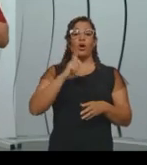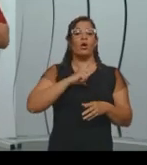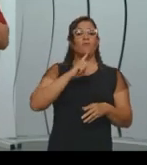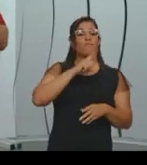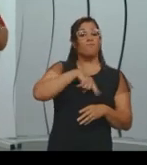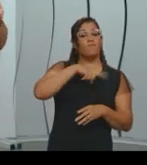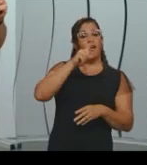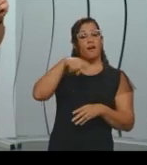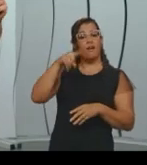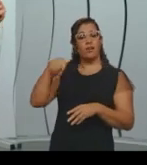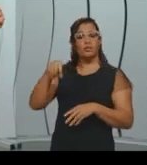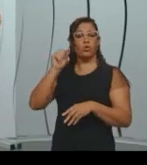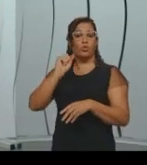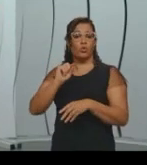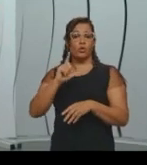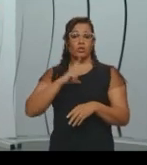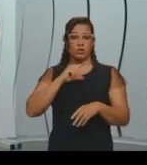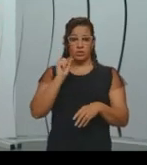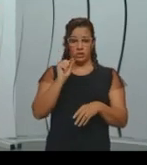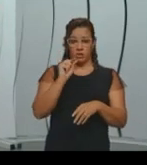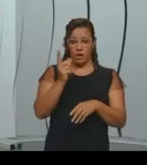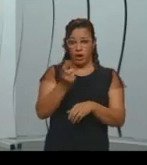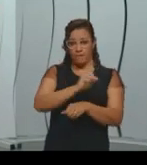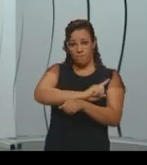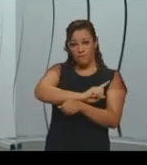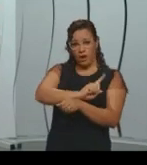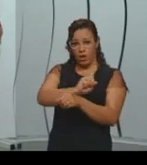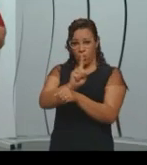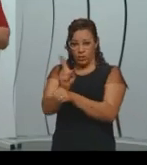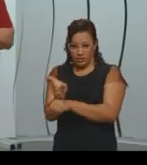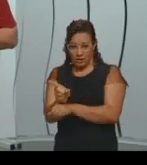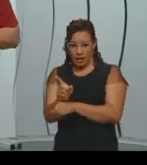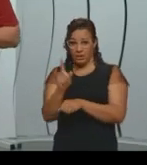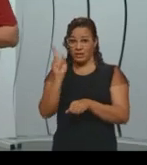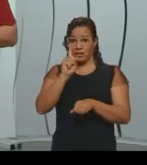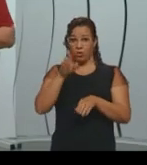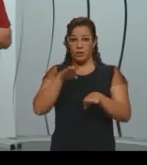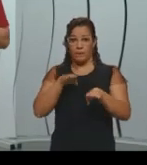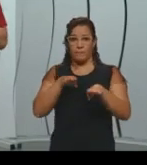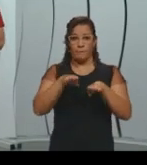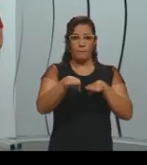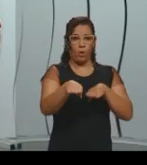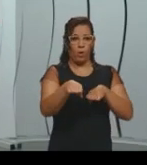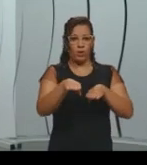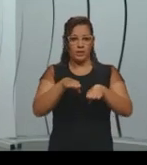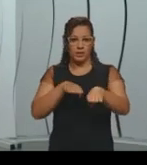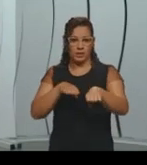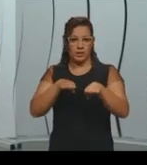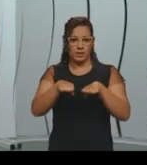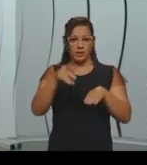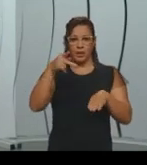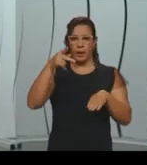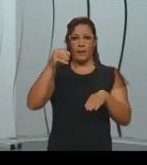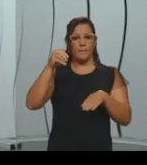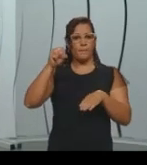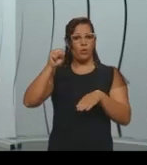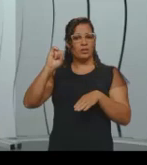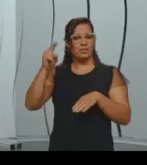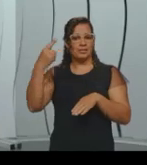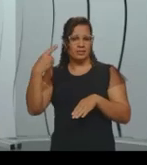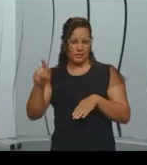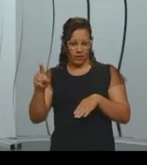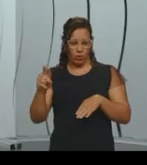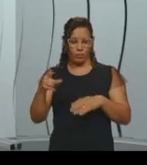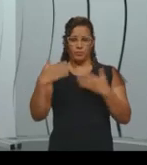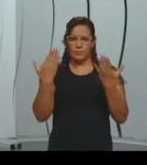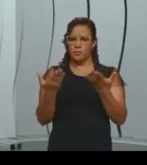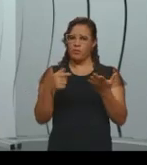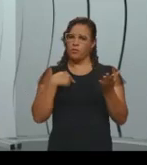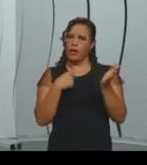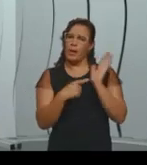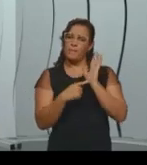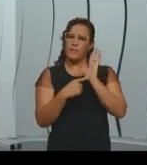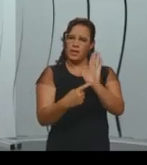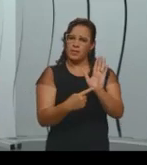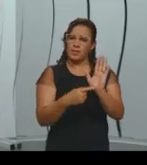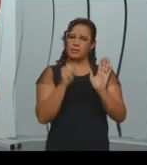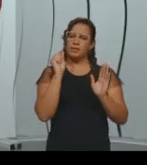velocidade ao invés de variação de posição apenas, ok? Então, a gente pode representar a